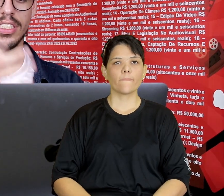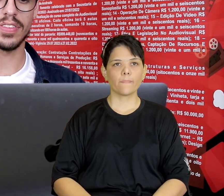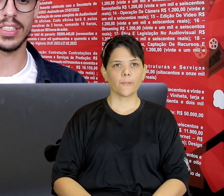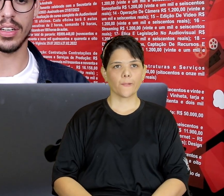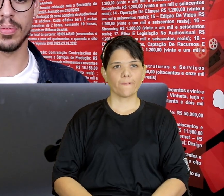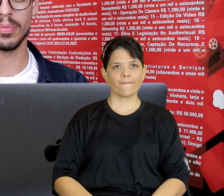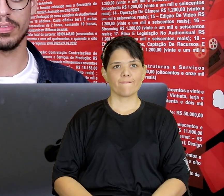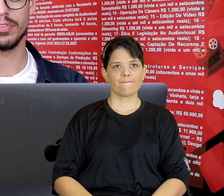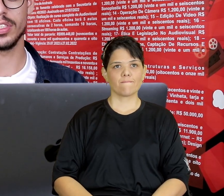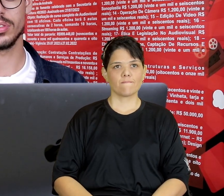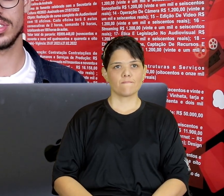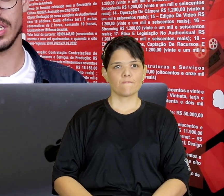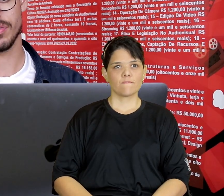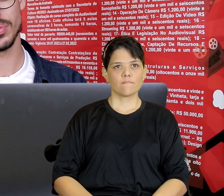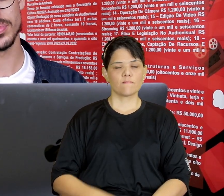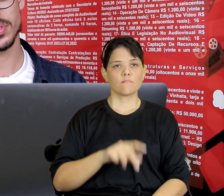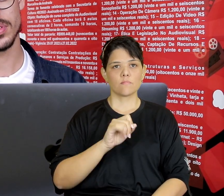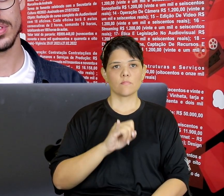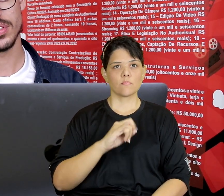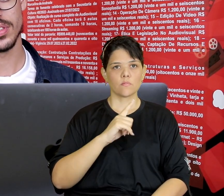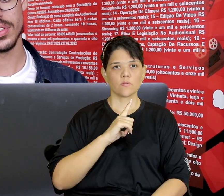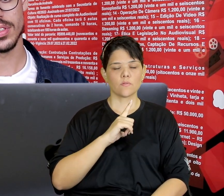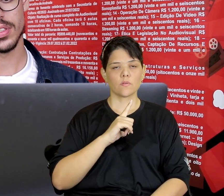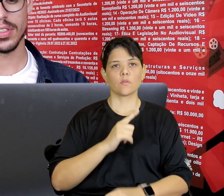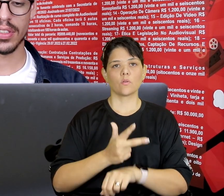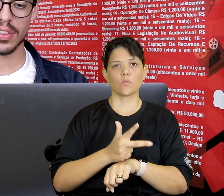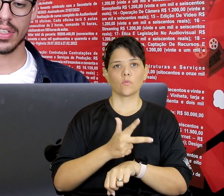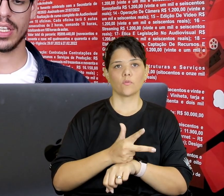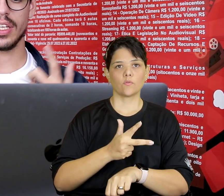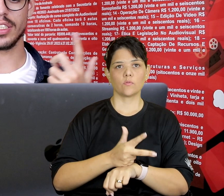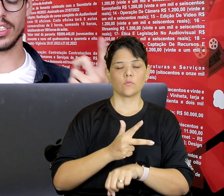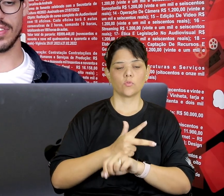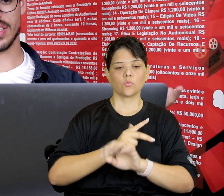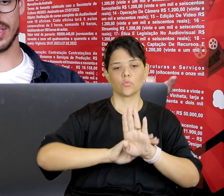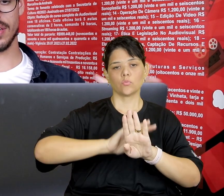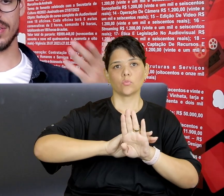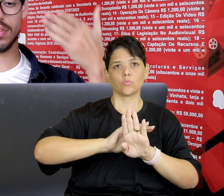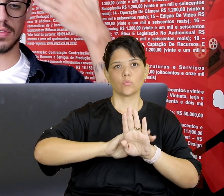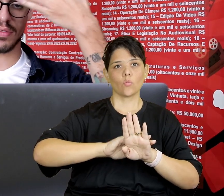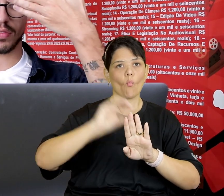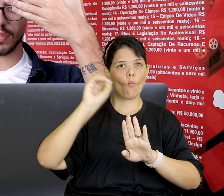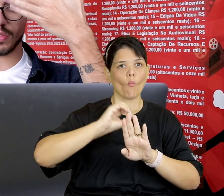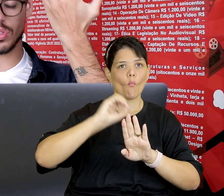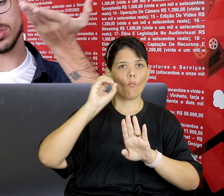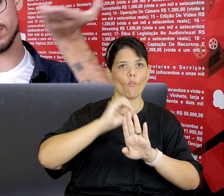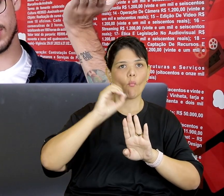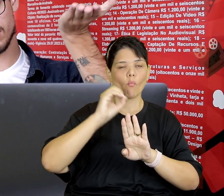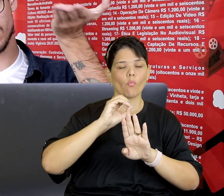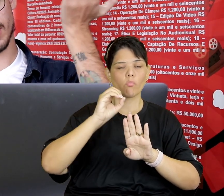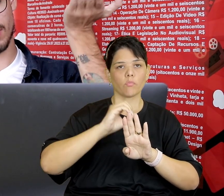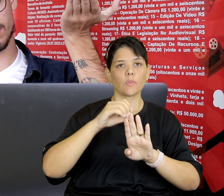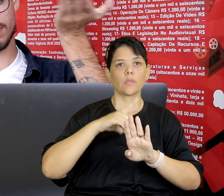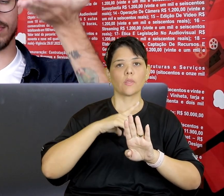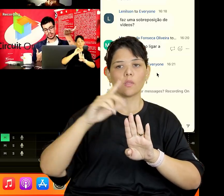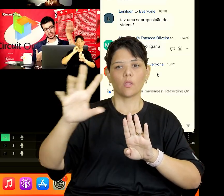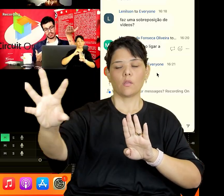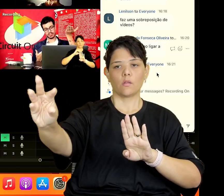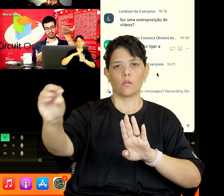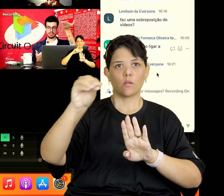Aí a gente vai ter um vídeo sem fundo. E a gente vai ter o nosso vídeo que eu